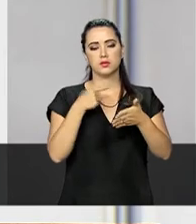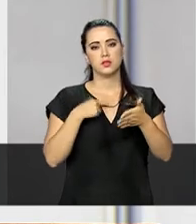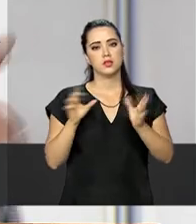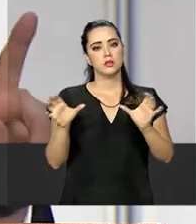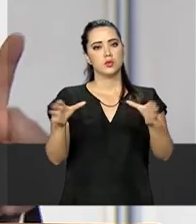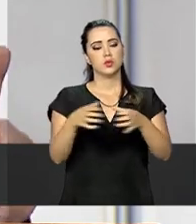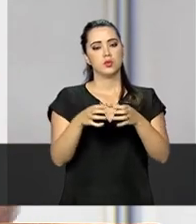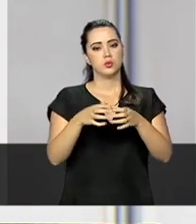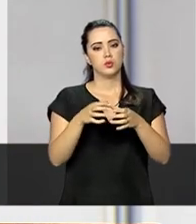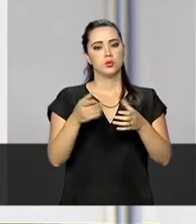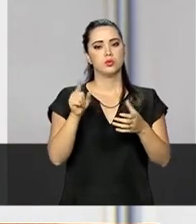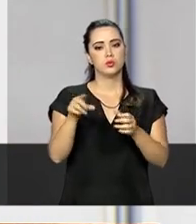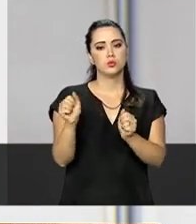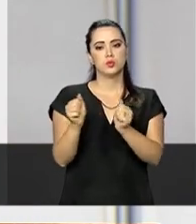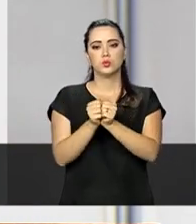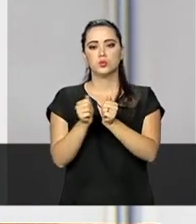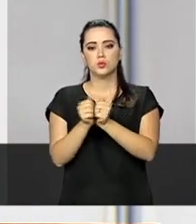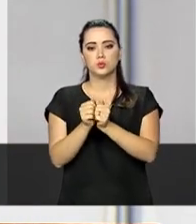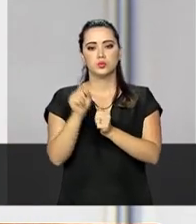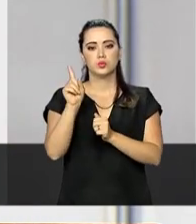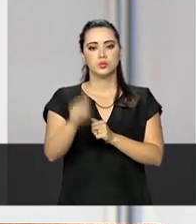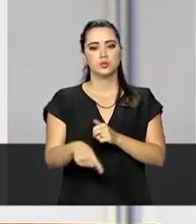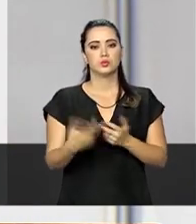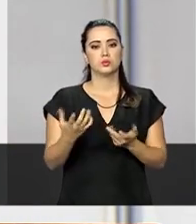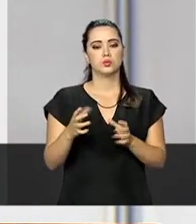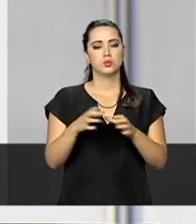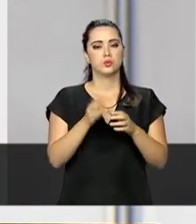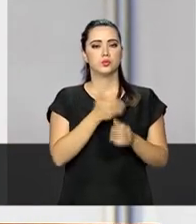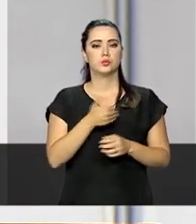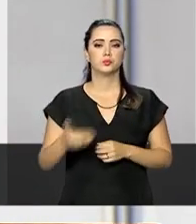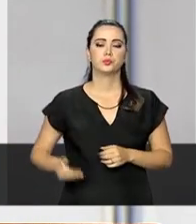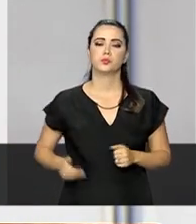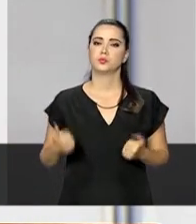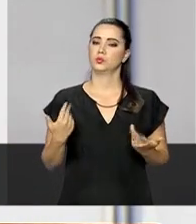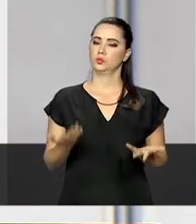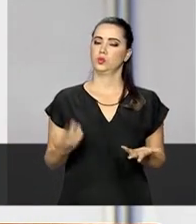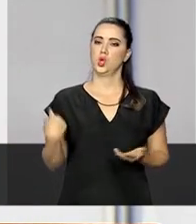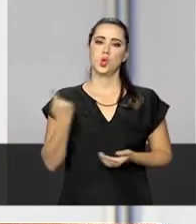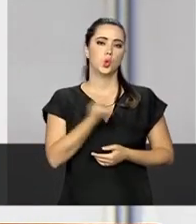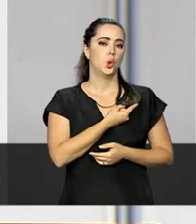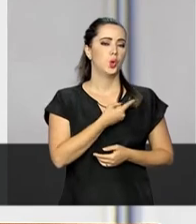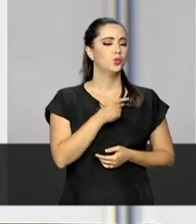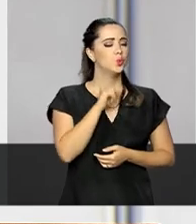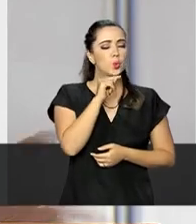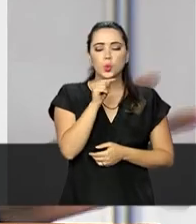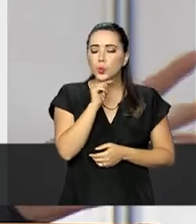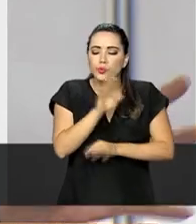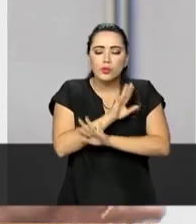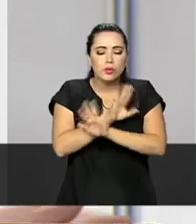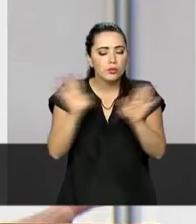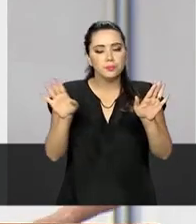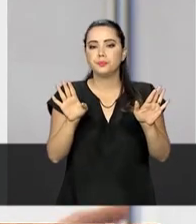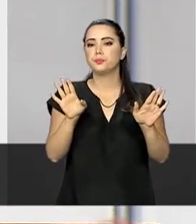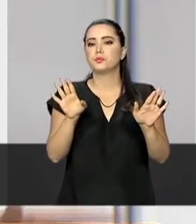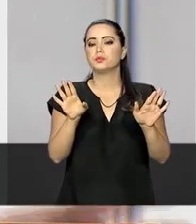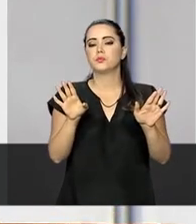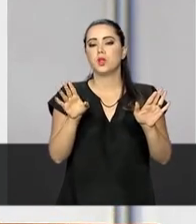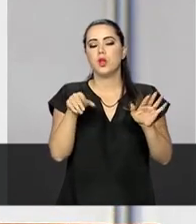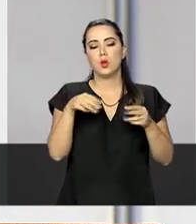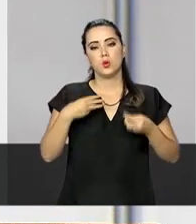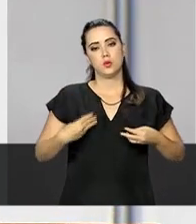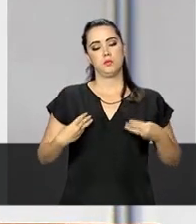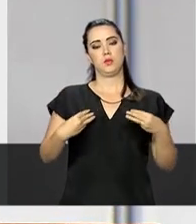setor conjugadamente com o setor público e nós não tivemos dúvida as os